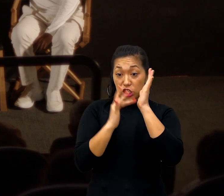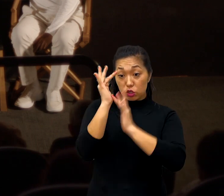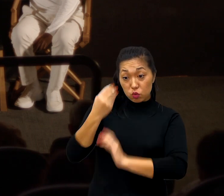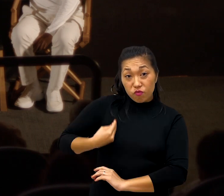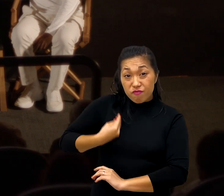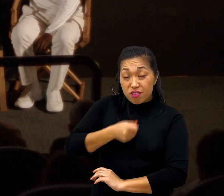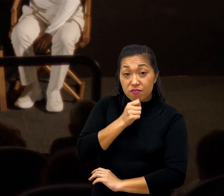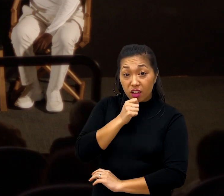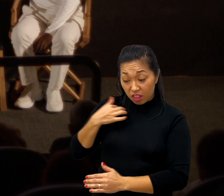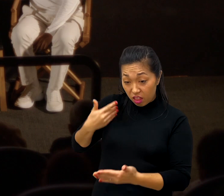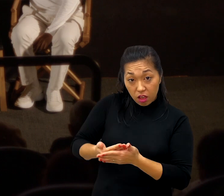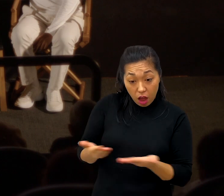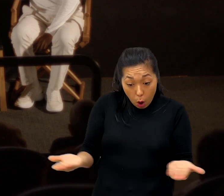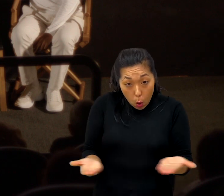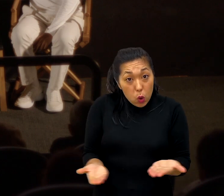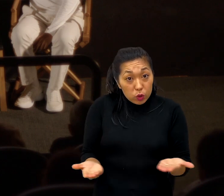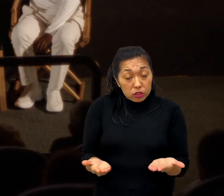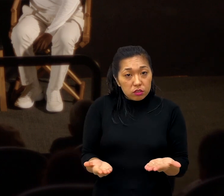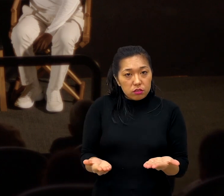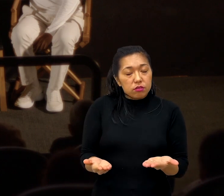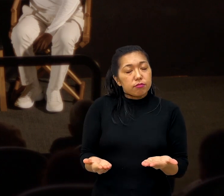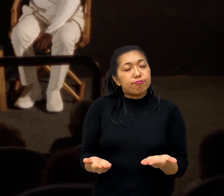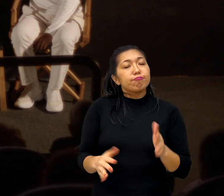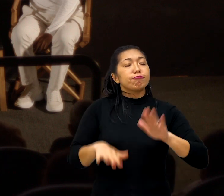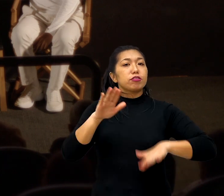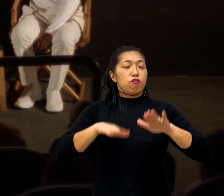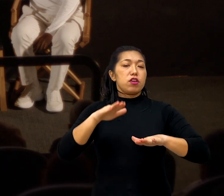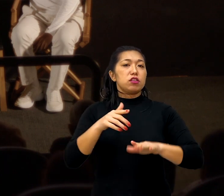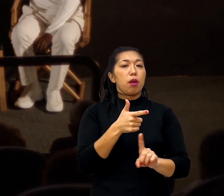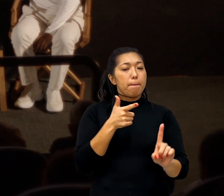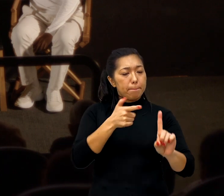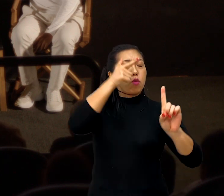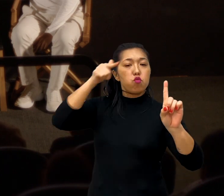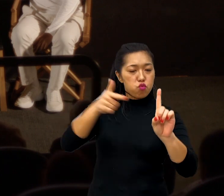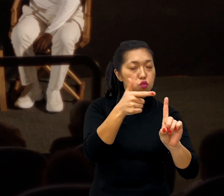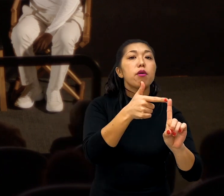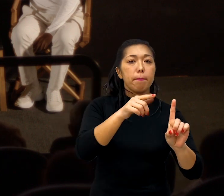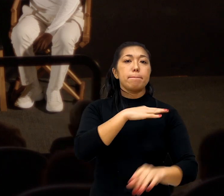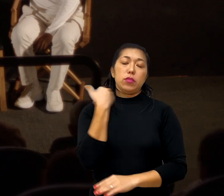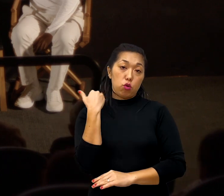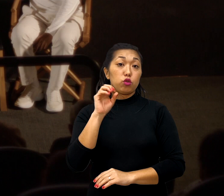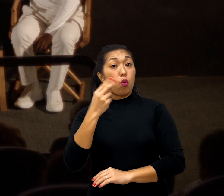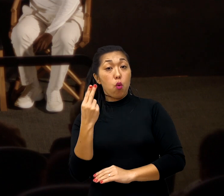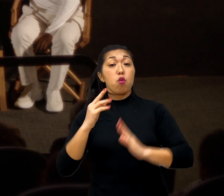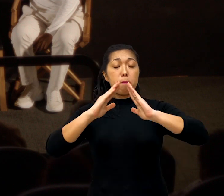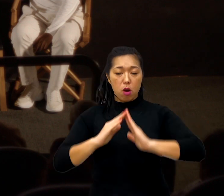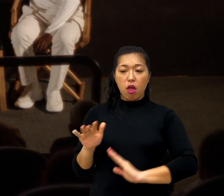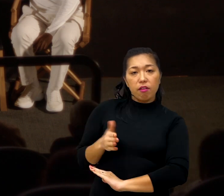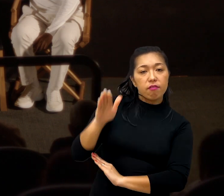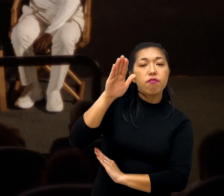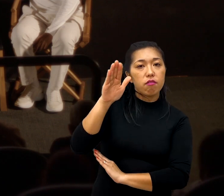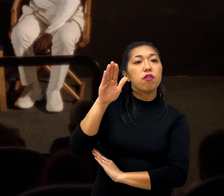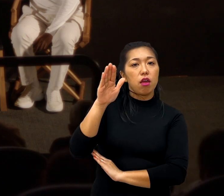vivo nesse tempo histórico, provavelmente ele seria morto por uma bala perdida, estaria numa periferia, numa quebrada, numa favela,